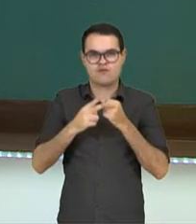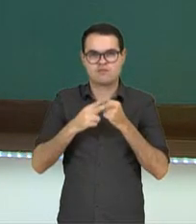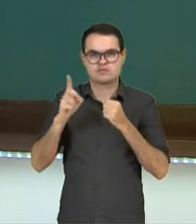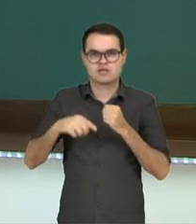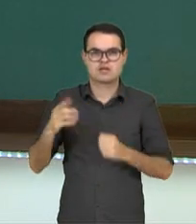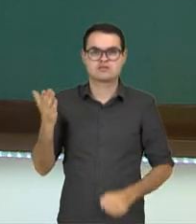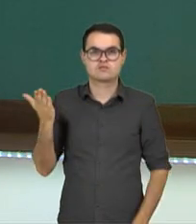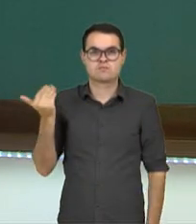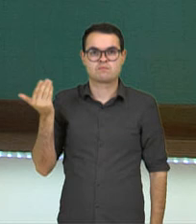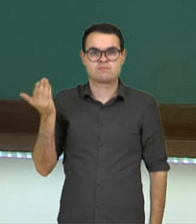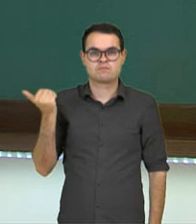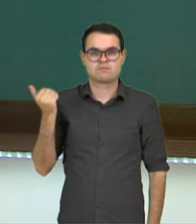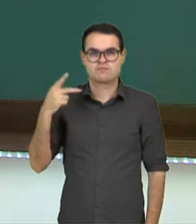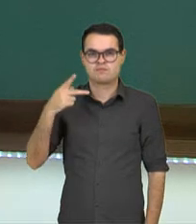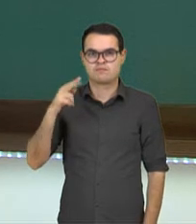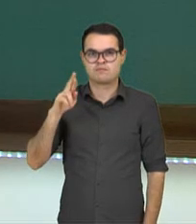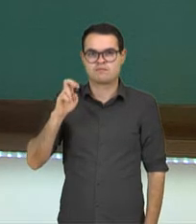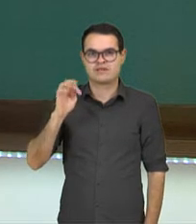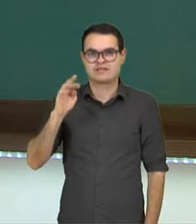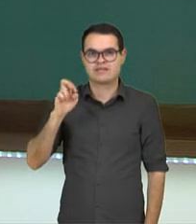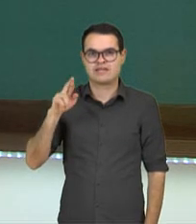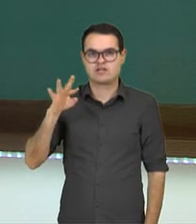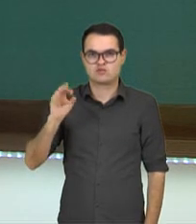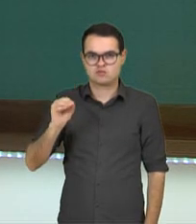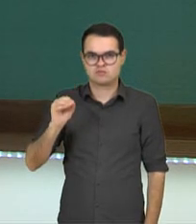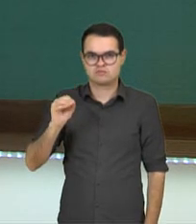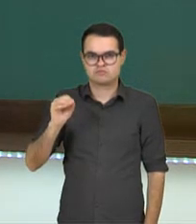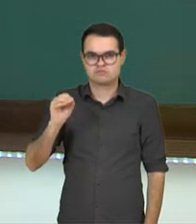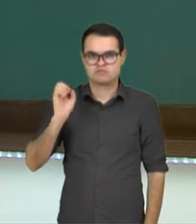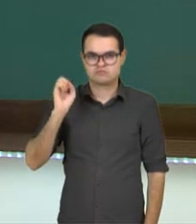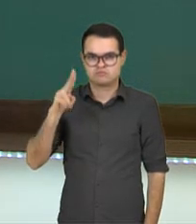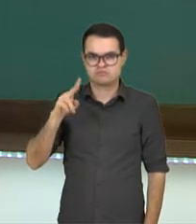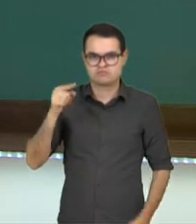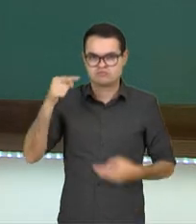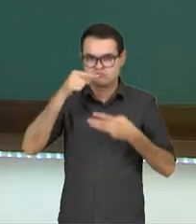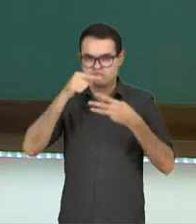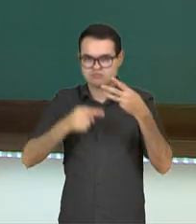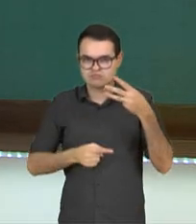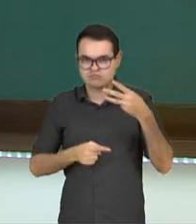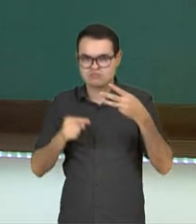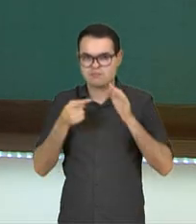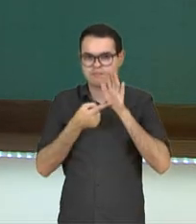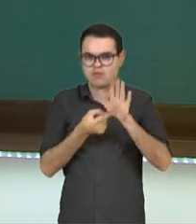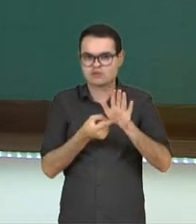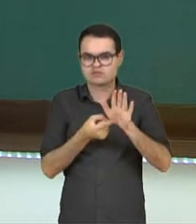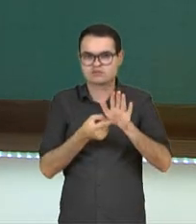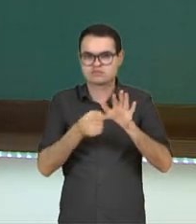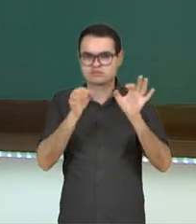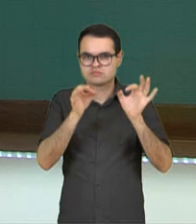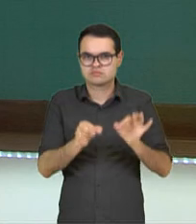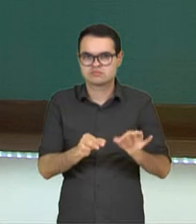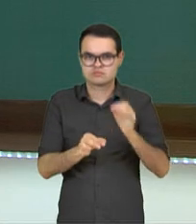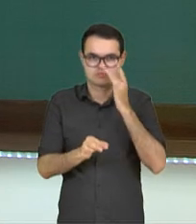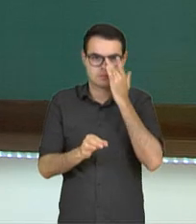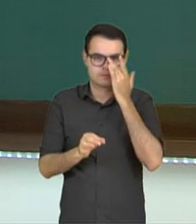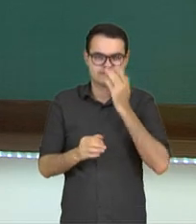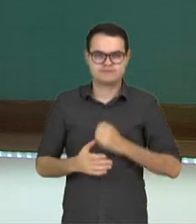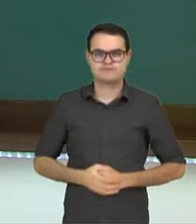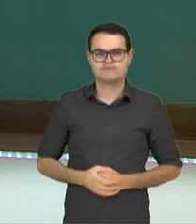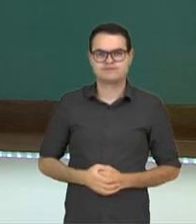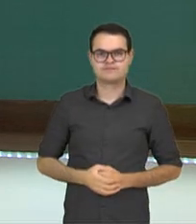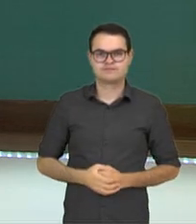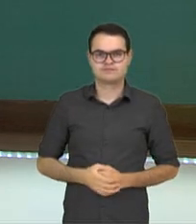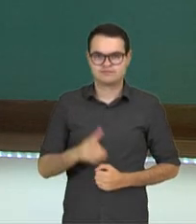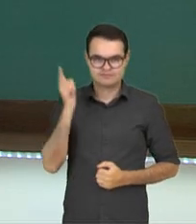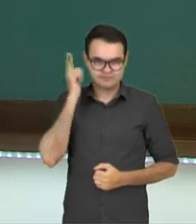no pretérito. Todos os três no modo indicativo. Tá? Que indica um fato certo, uma certeza.